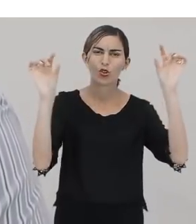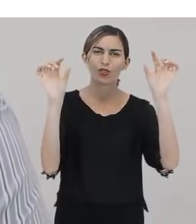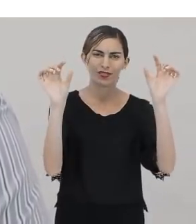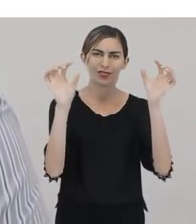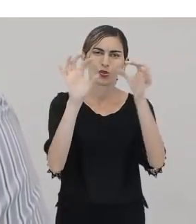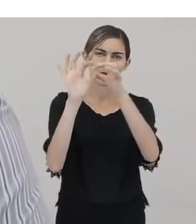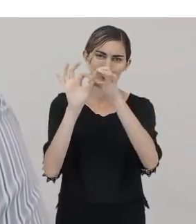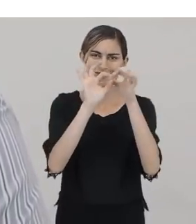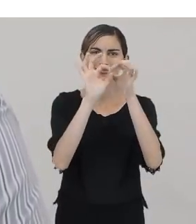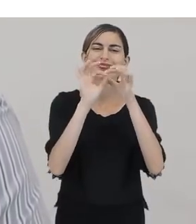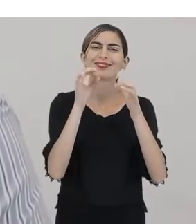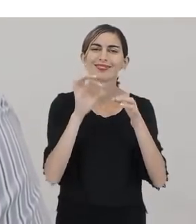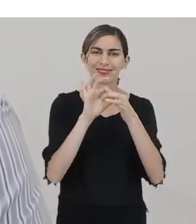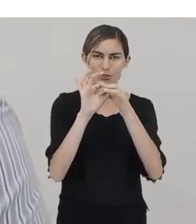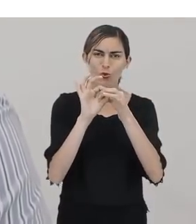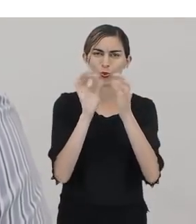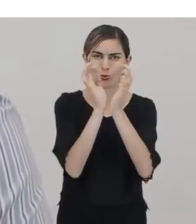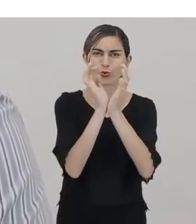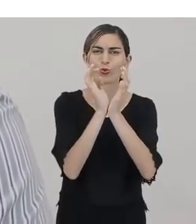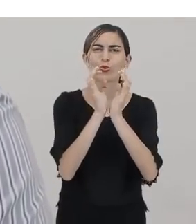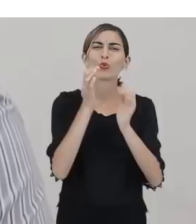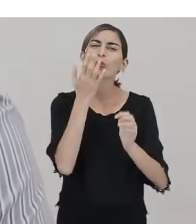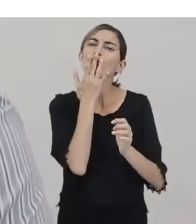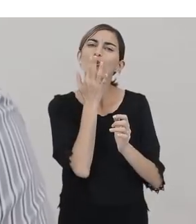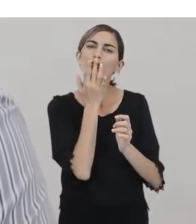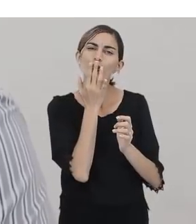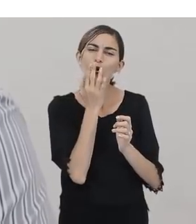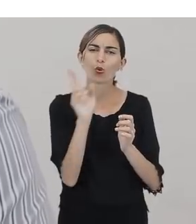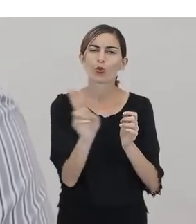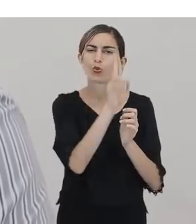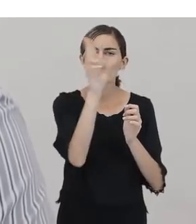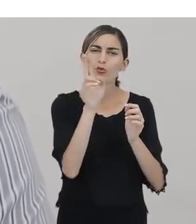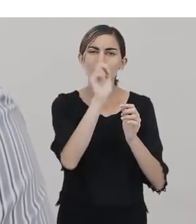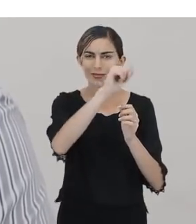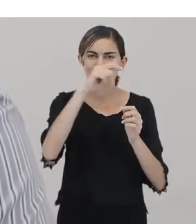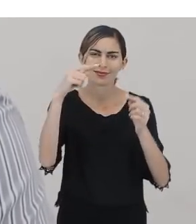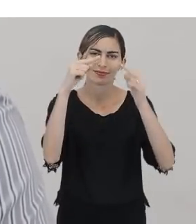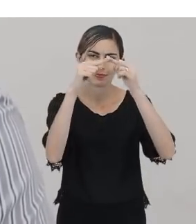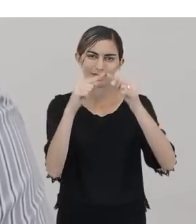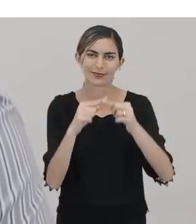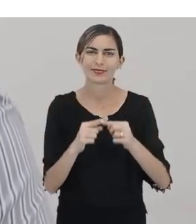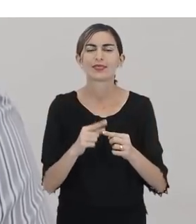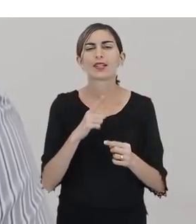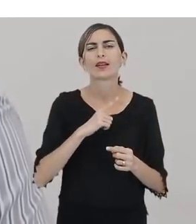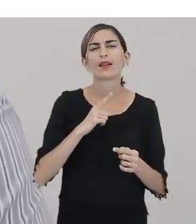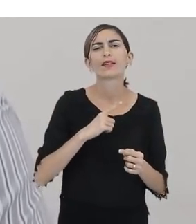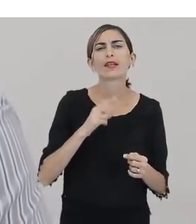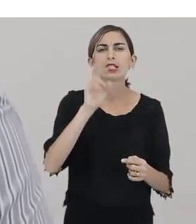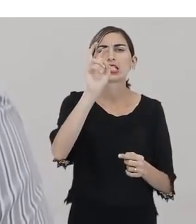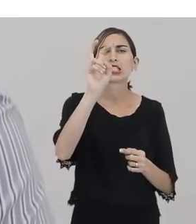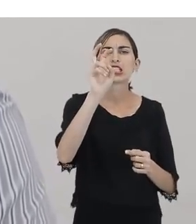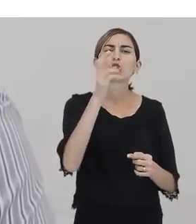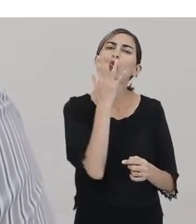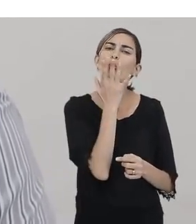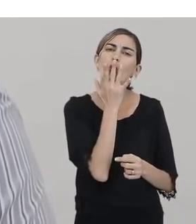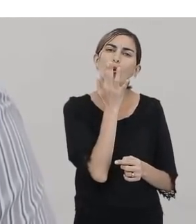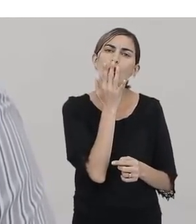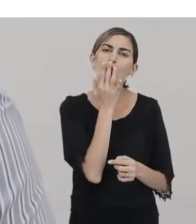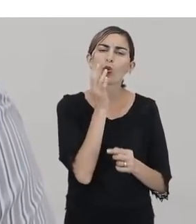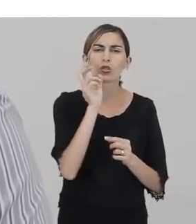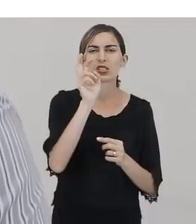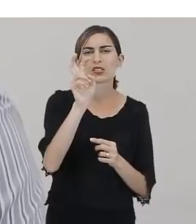um conjunto de cores que é usado em toda a aplicação. Então imagine que você tem uma aplicação que usa 5 cores.